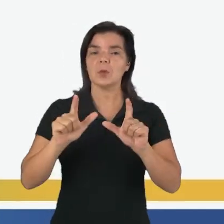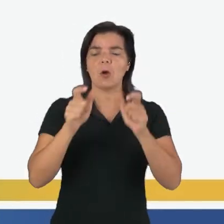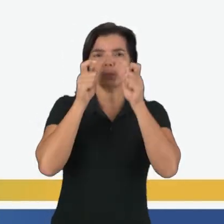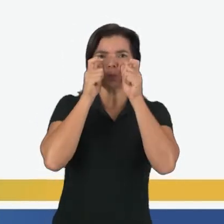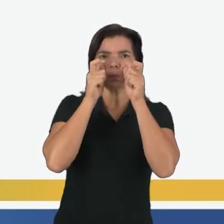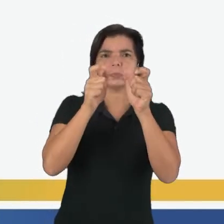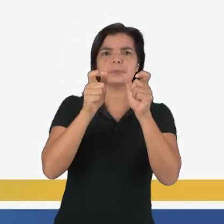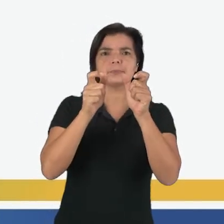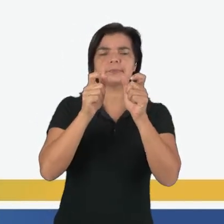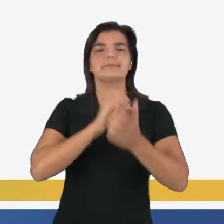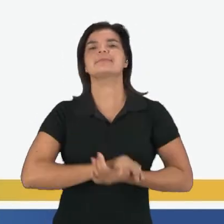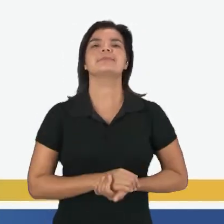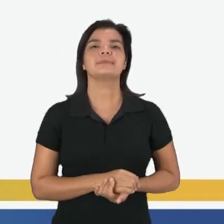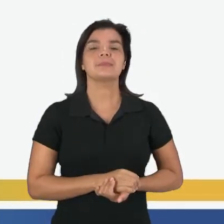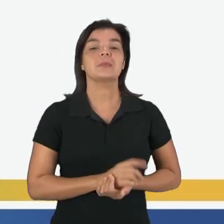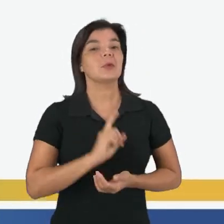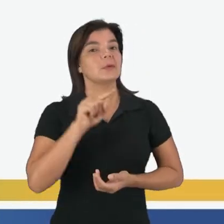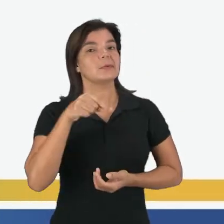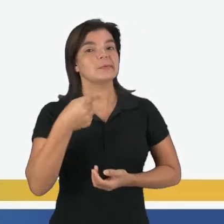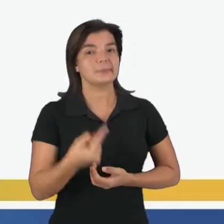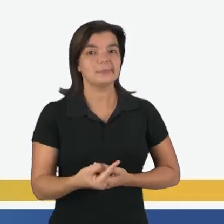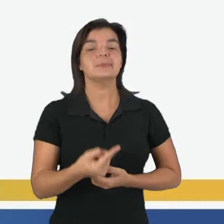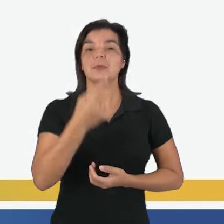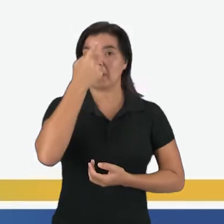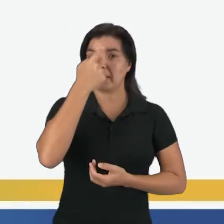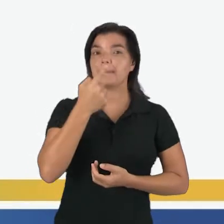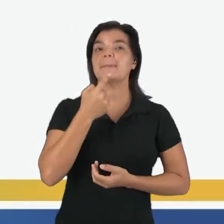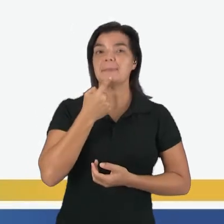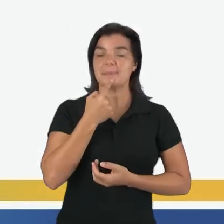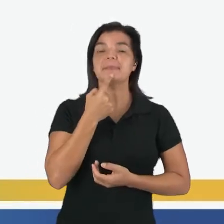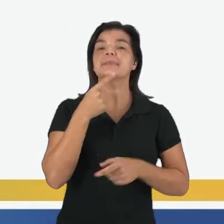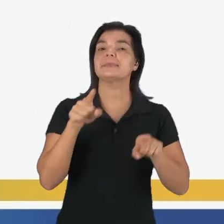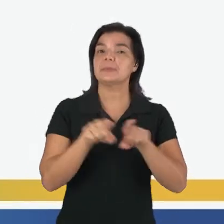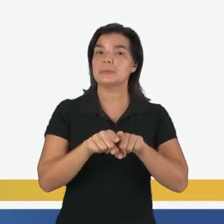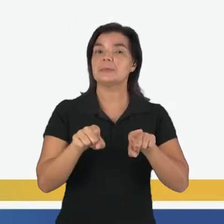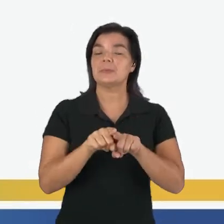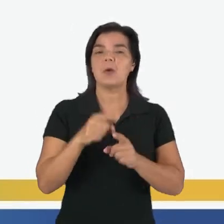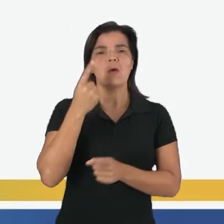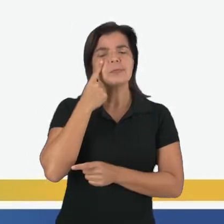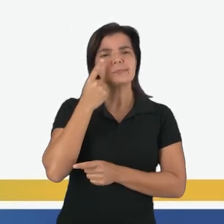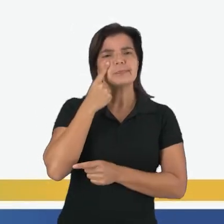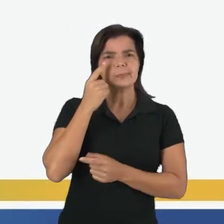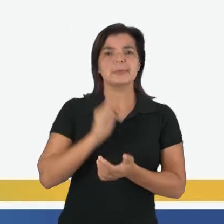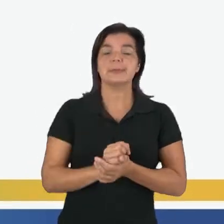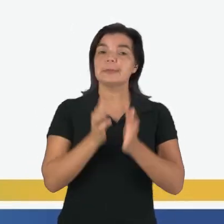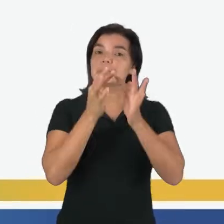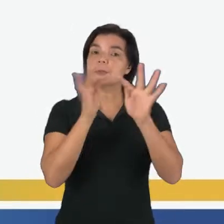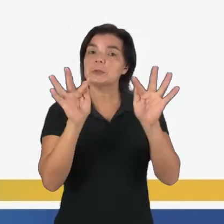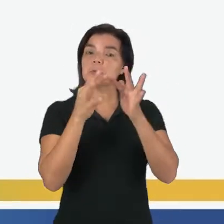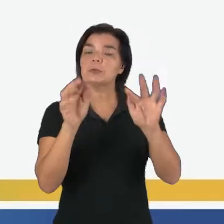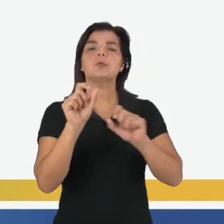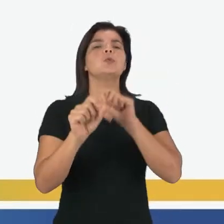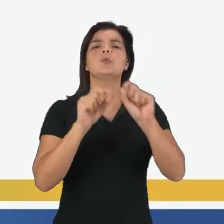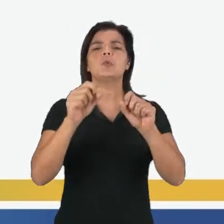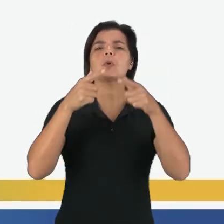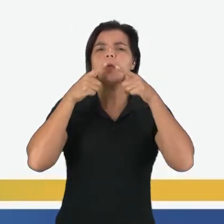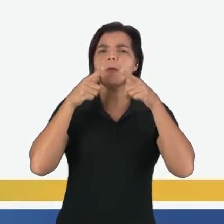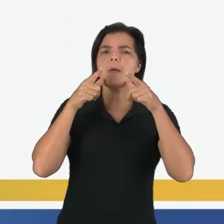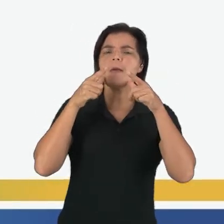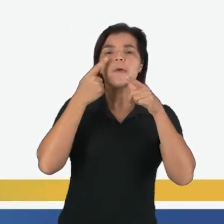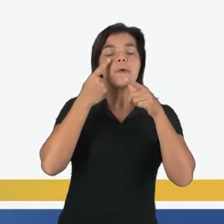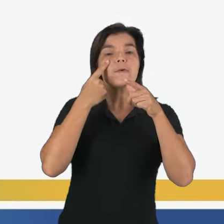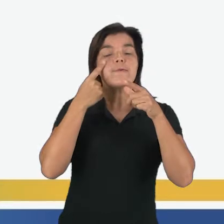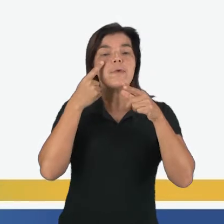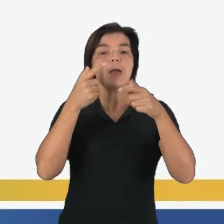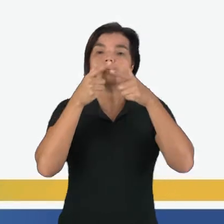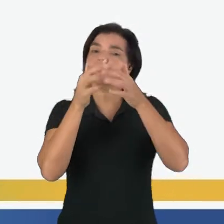a atenção? Além da imagem propriamente dita, né? Vamos observar aí as frases. O que chama a nossa atenção nessas